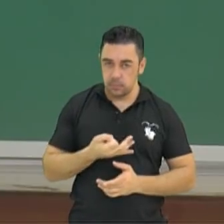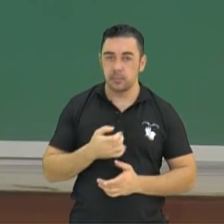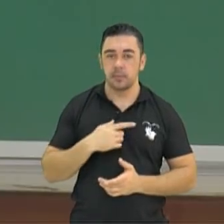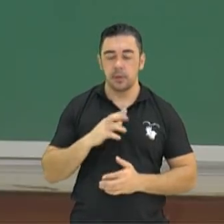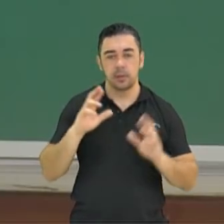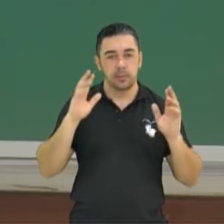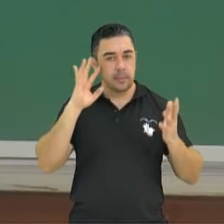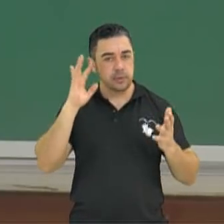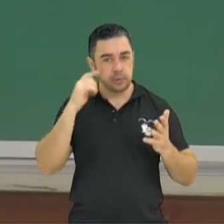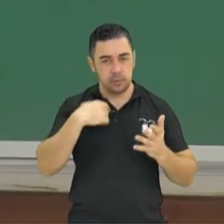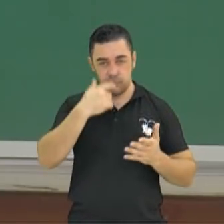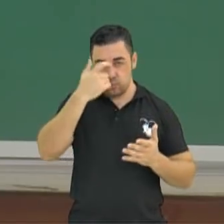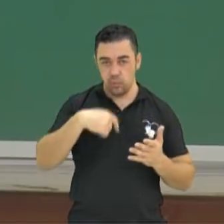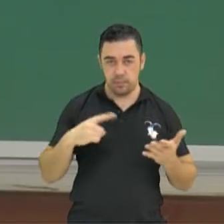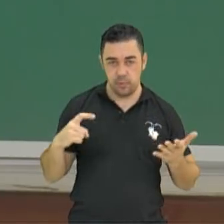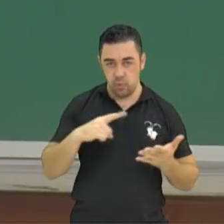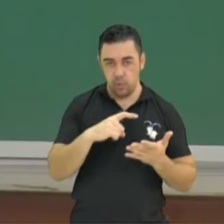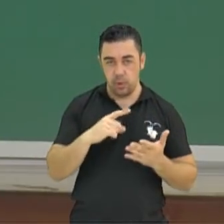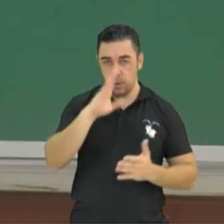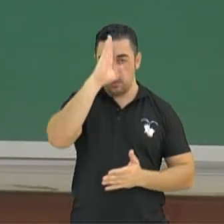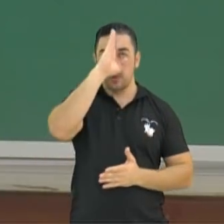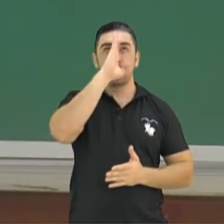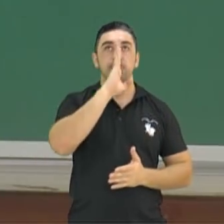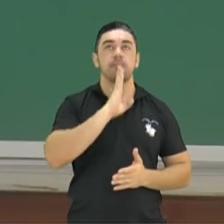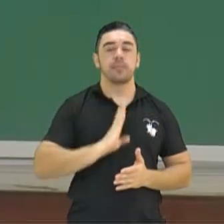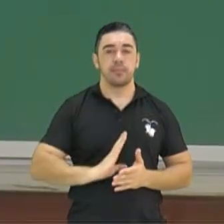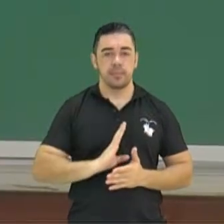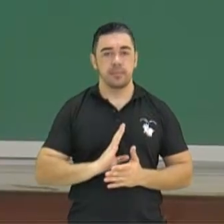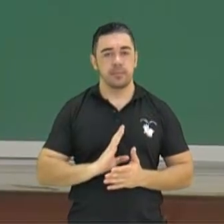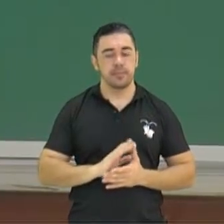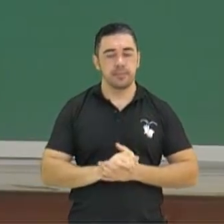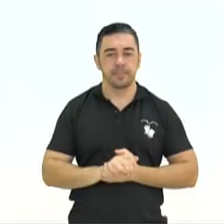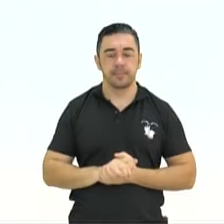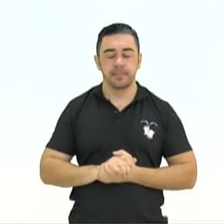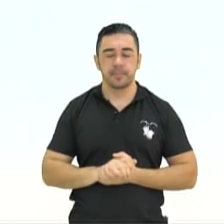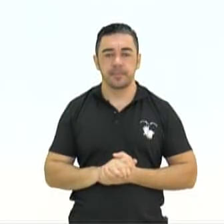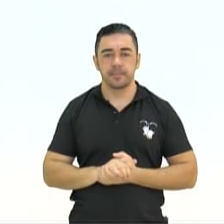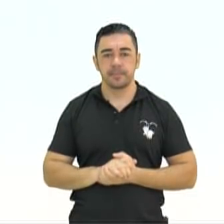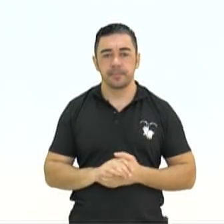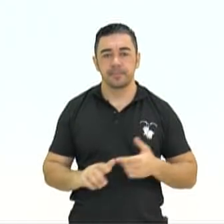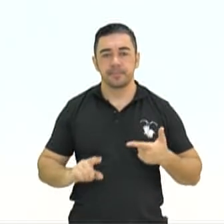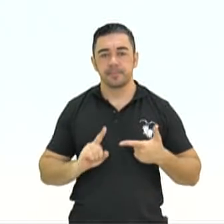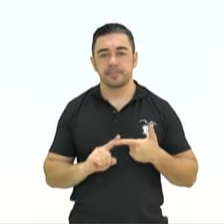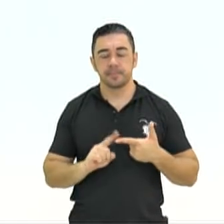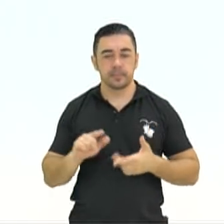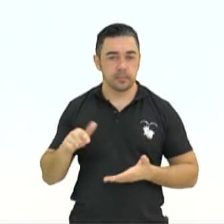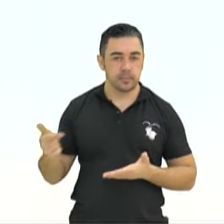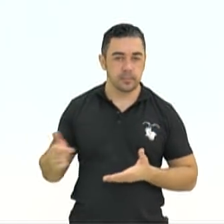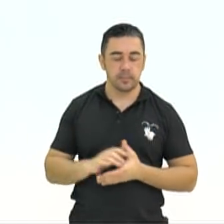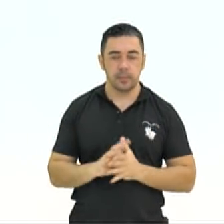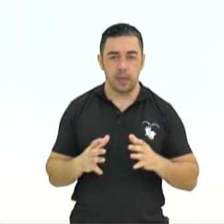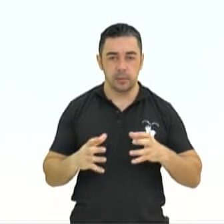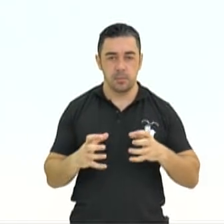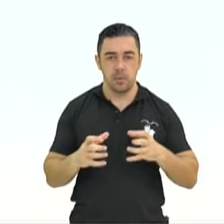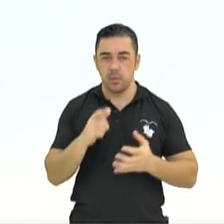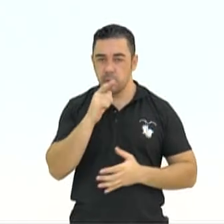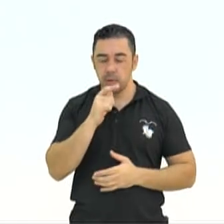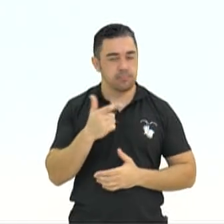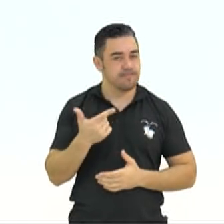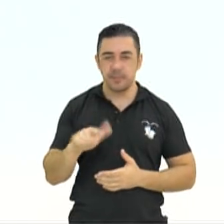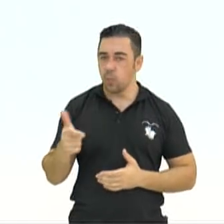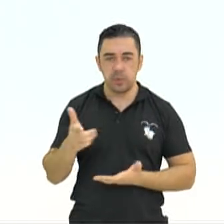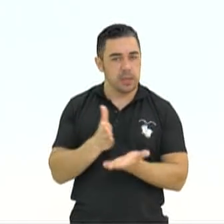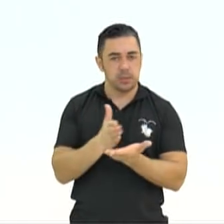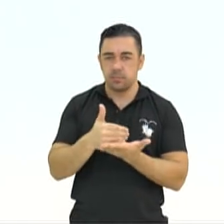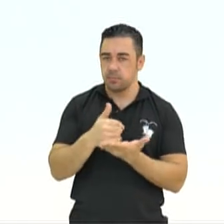sou uma minhoca aqui, ó. Seria nesse plano e não aqui, porque muitos de vocês devem ter pensado assim, tá? O que mais? A esponja, ela é assimétrica,